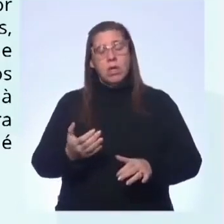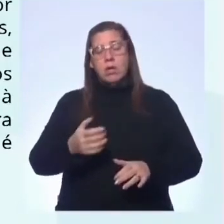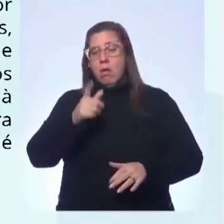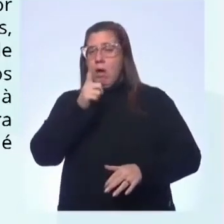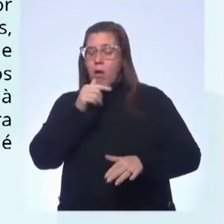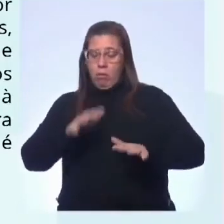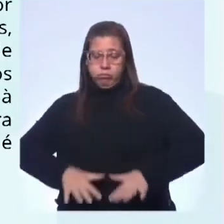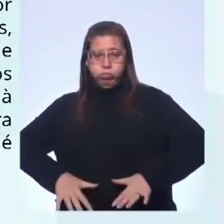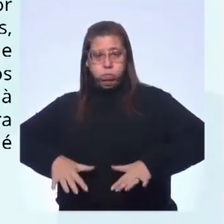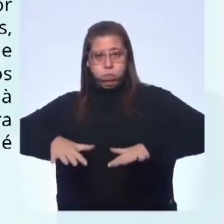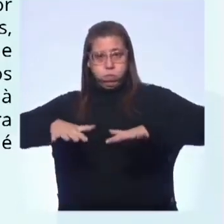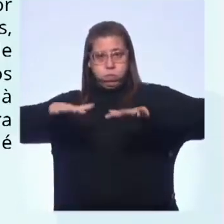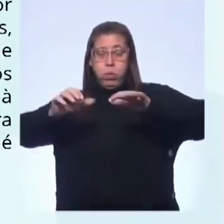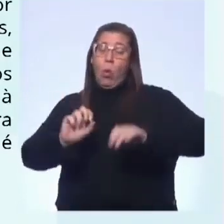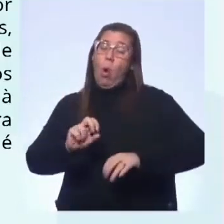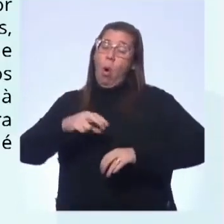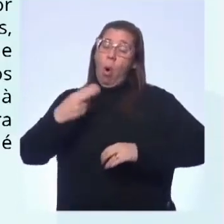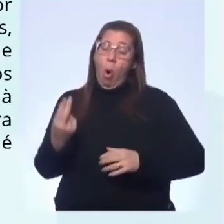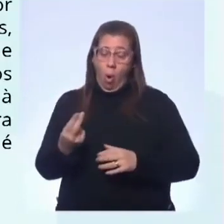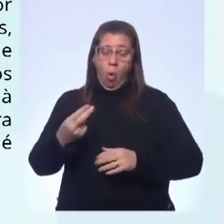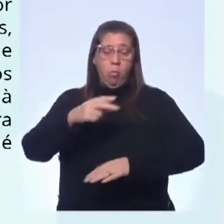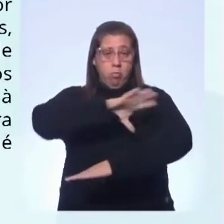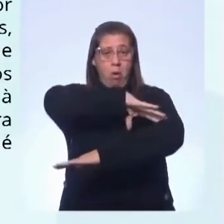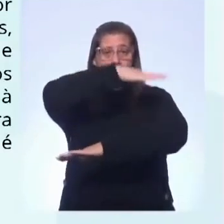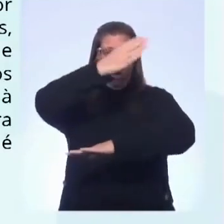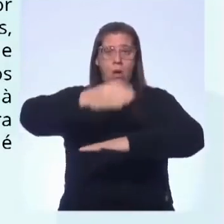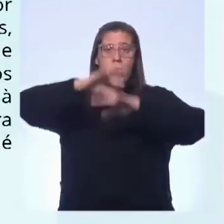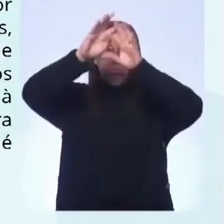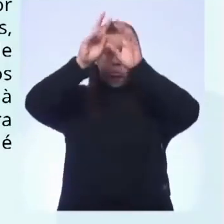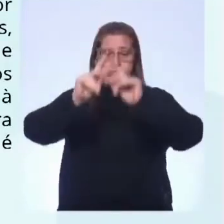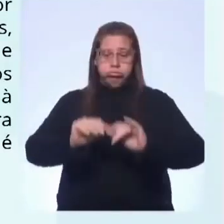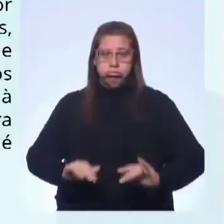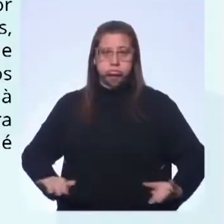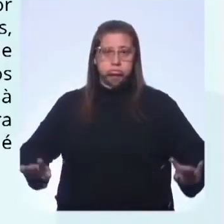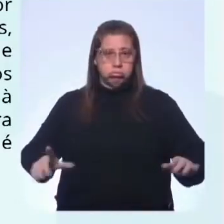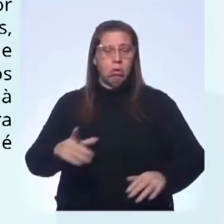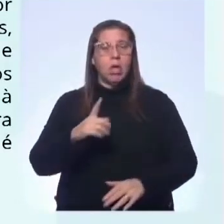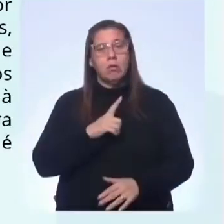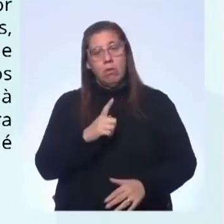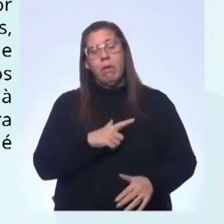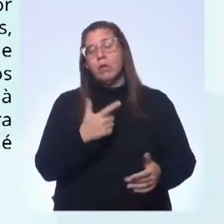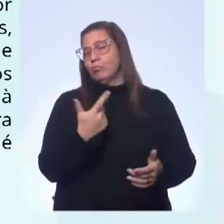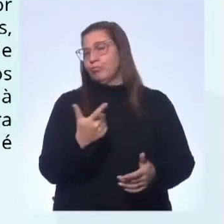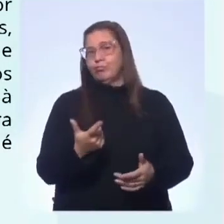desmoronamentos, entre outros, soma-se a menores oportunidades de emprego,